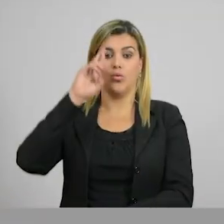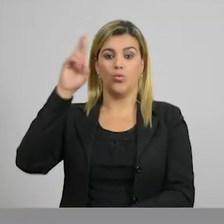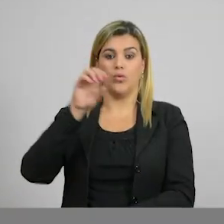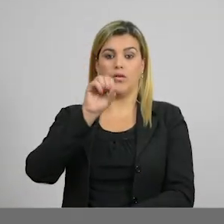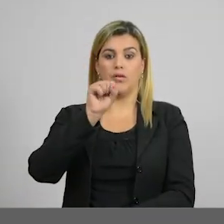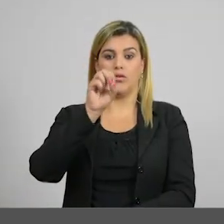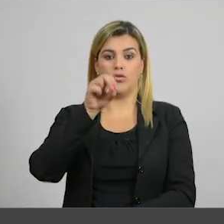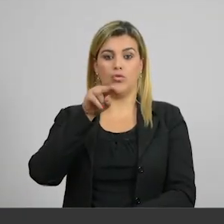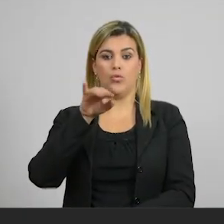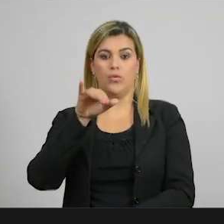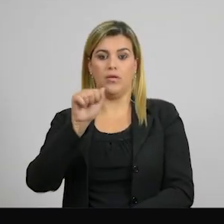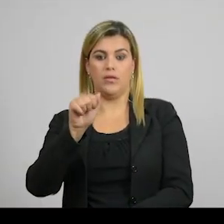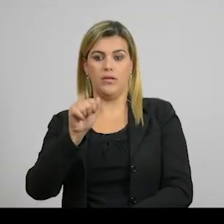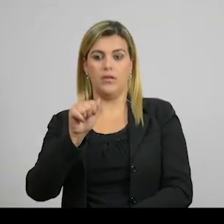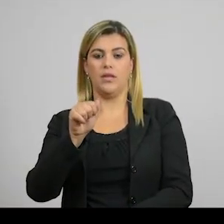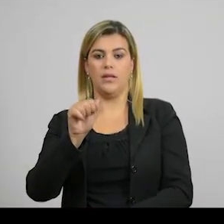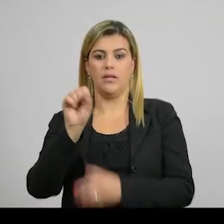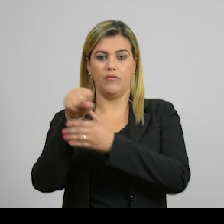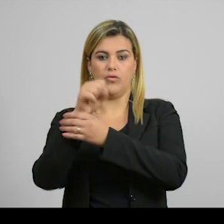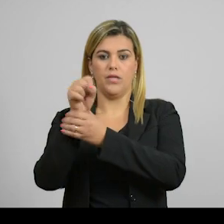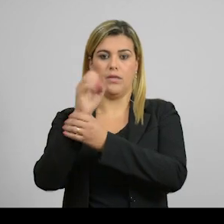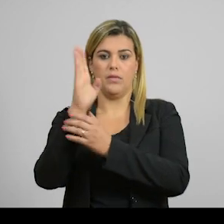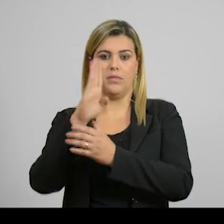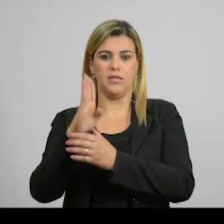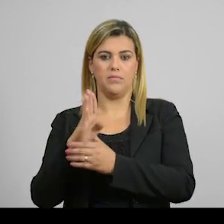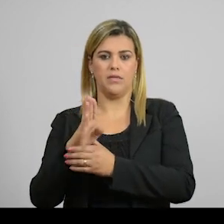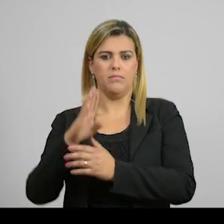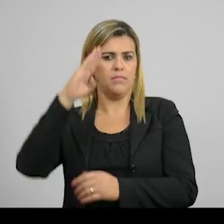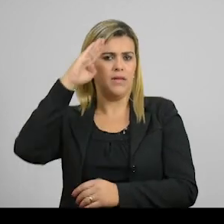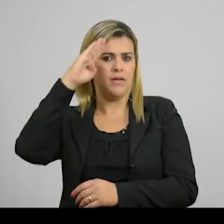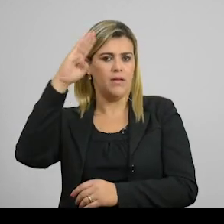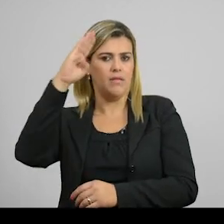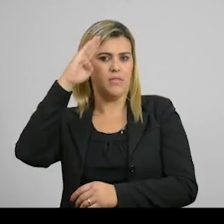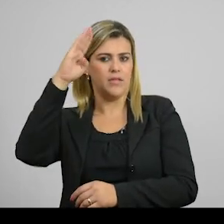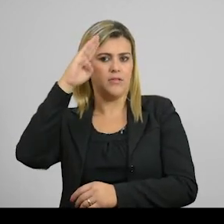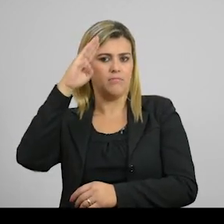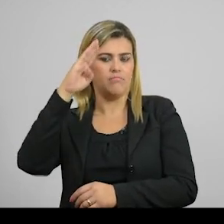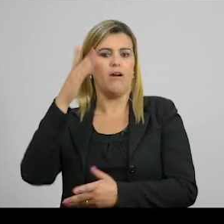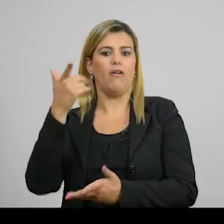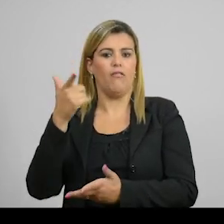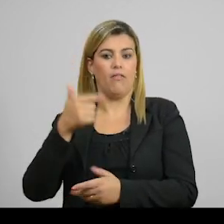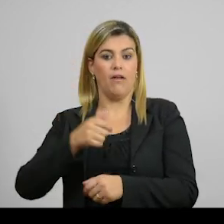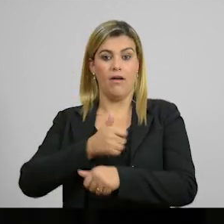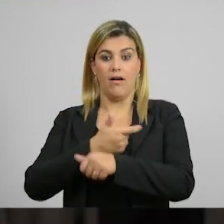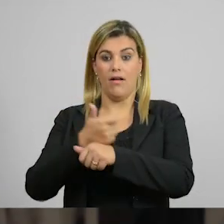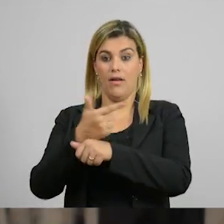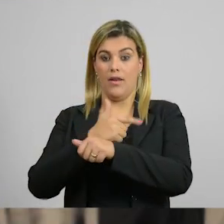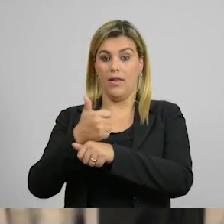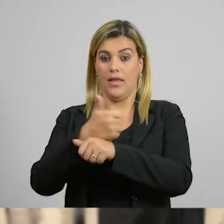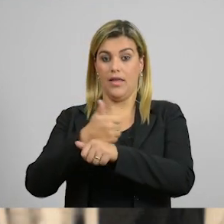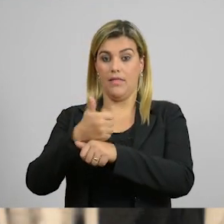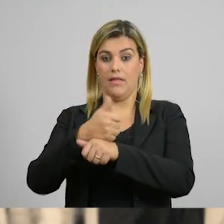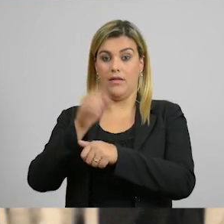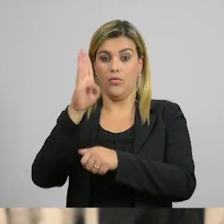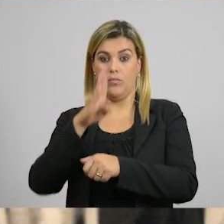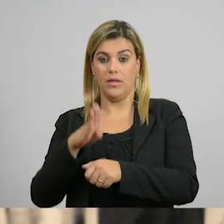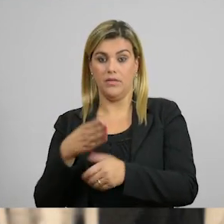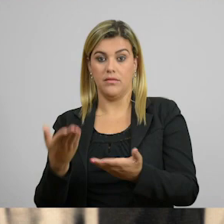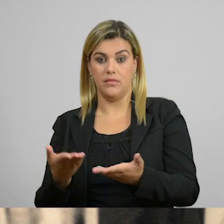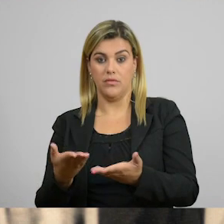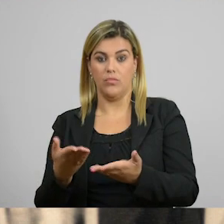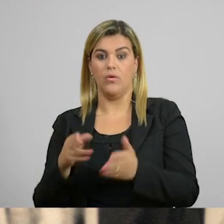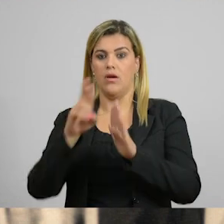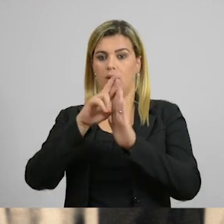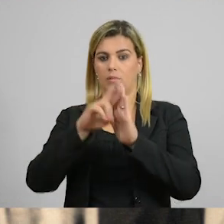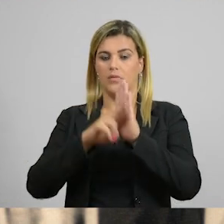Doutora Sônia Guzman foi uma entusiasta da fisioterapia brasileira, sendo uma das principais lideranças da fisioterapia no país. Atuou